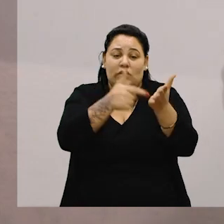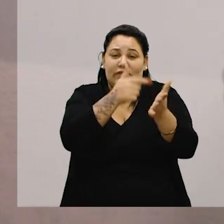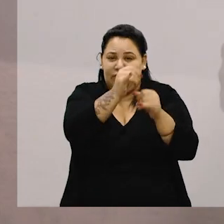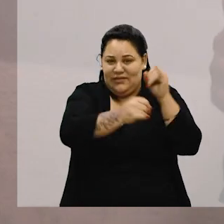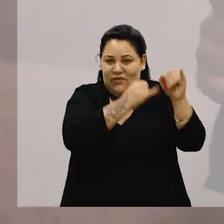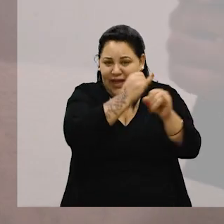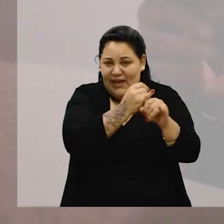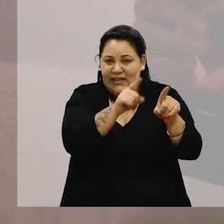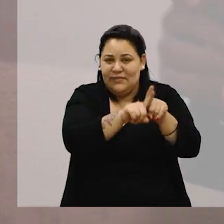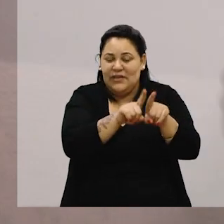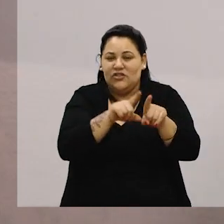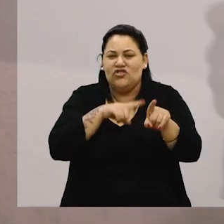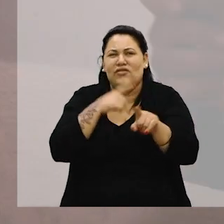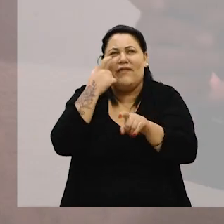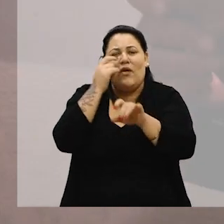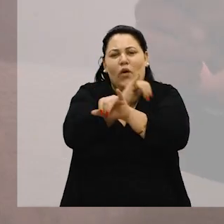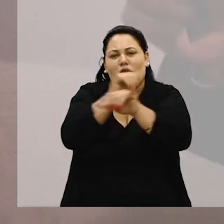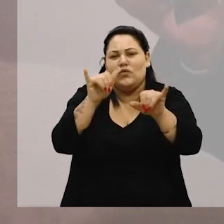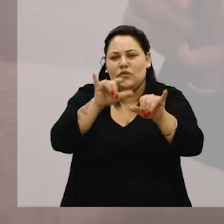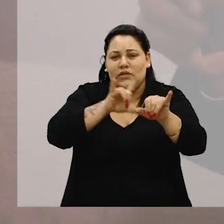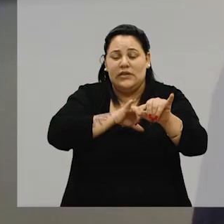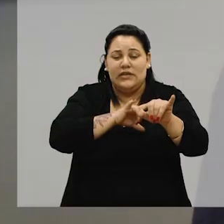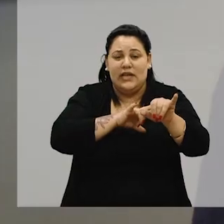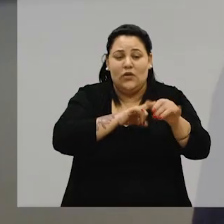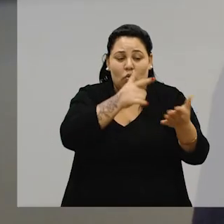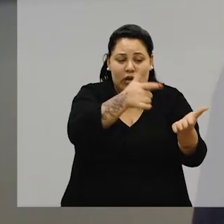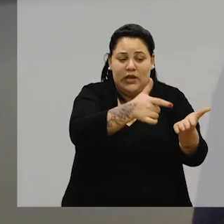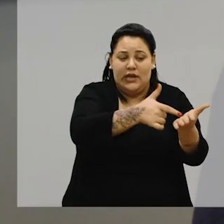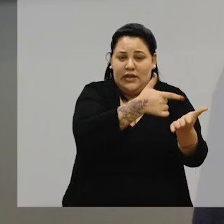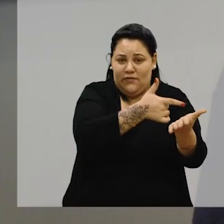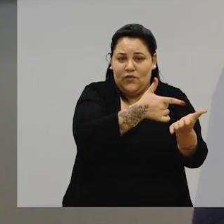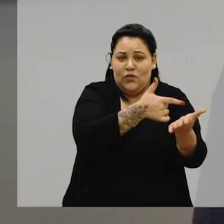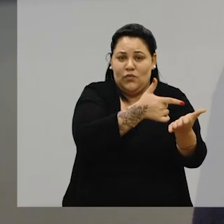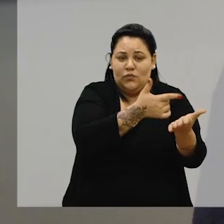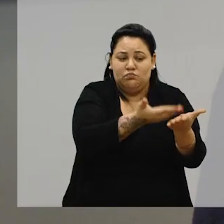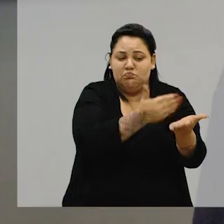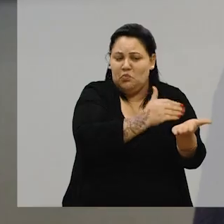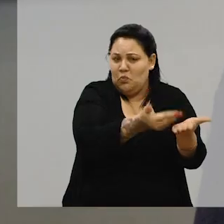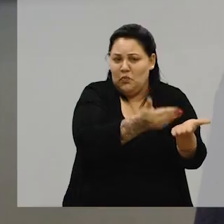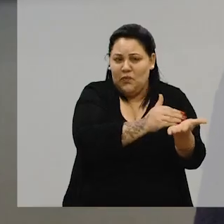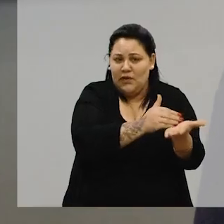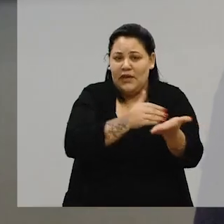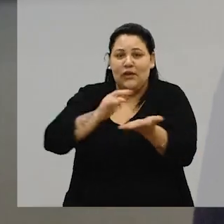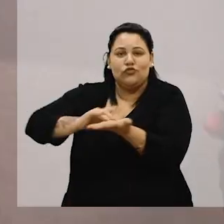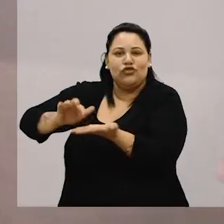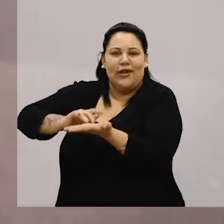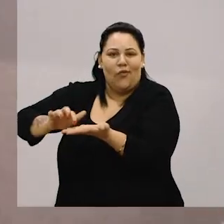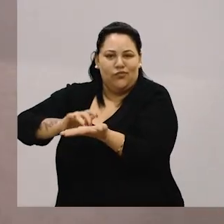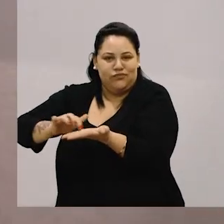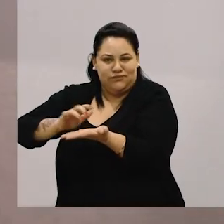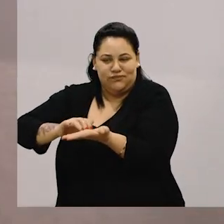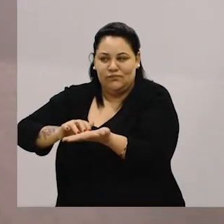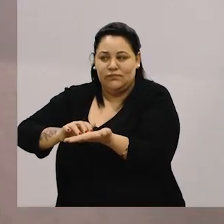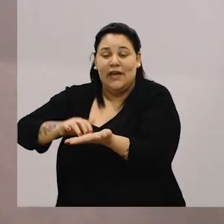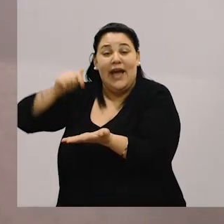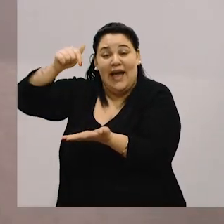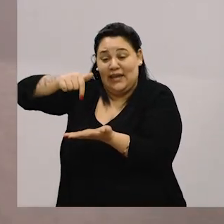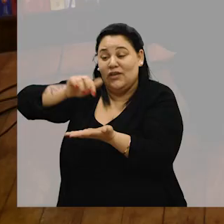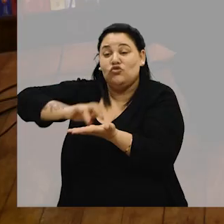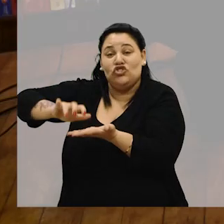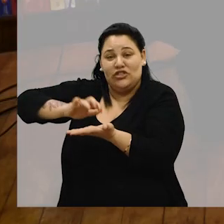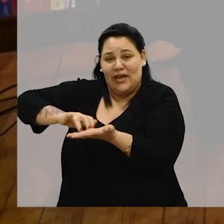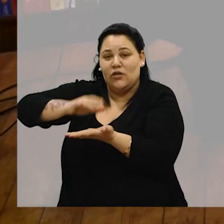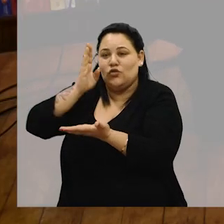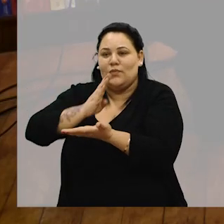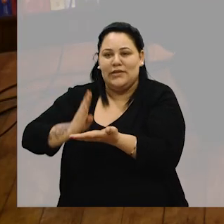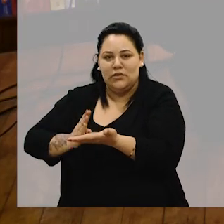livro virtual também, porque hoje nós vemos o anúncio, ele sempre tem o físico e o digital. E o digital, né? Isso. O